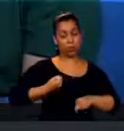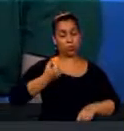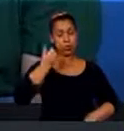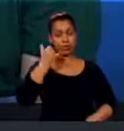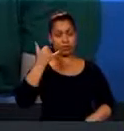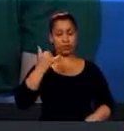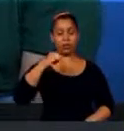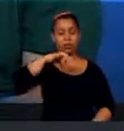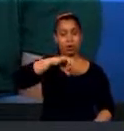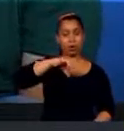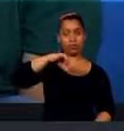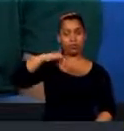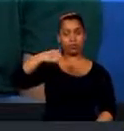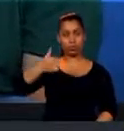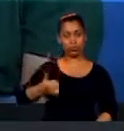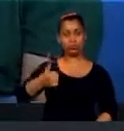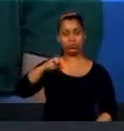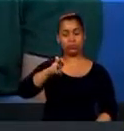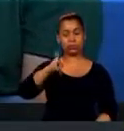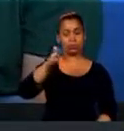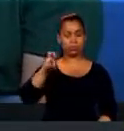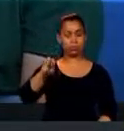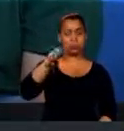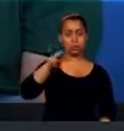contato comigo, é